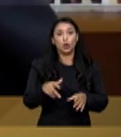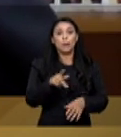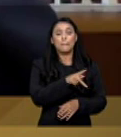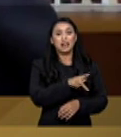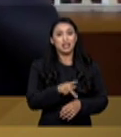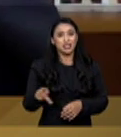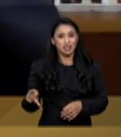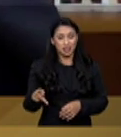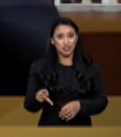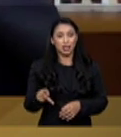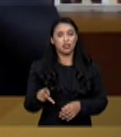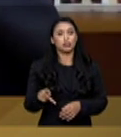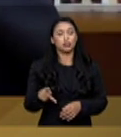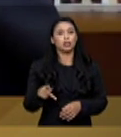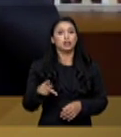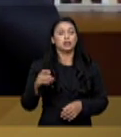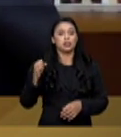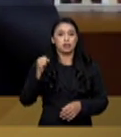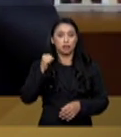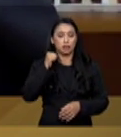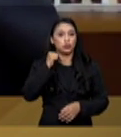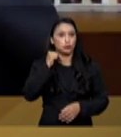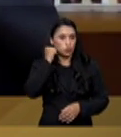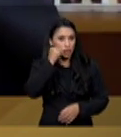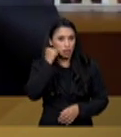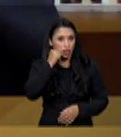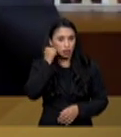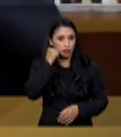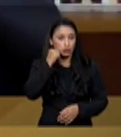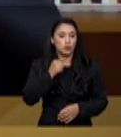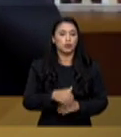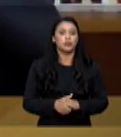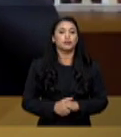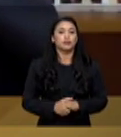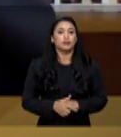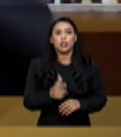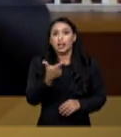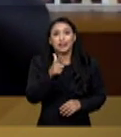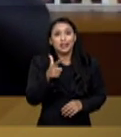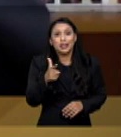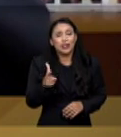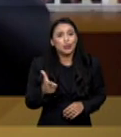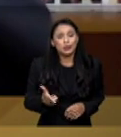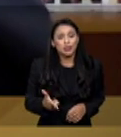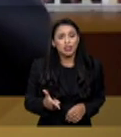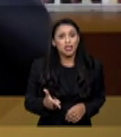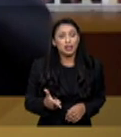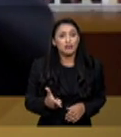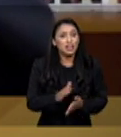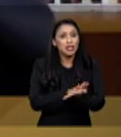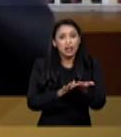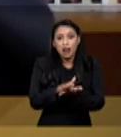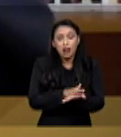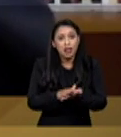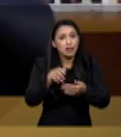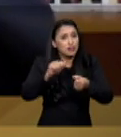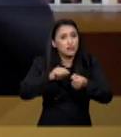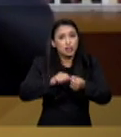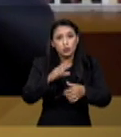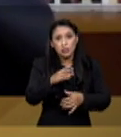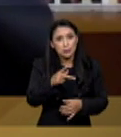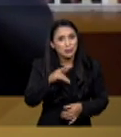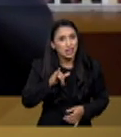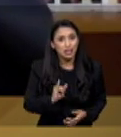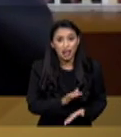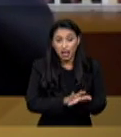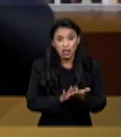presidente do Senado, não houve a adoção de nenhuma medida para a instalação da CPI,